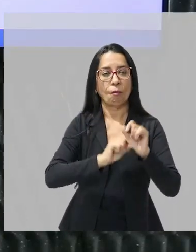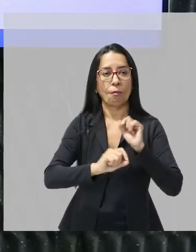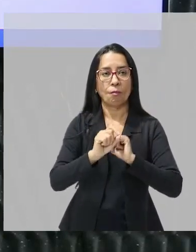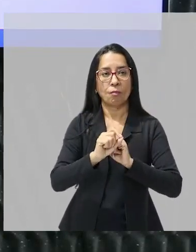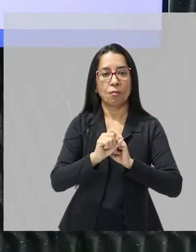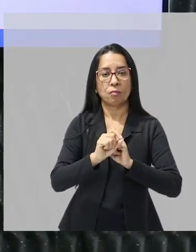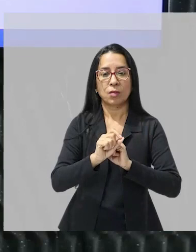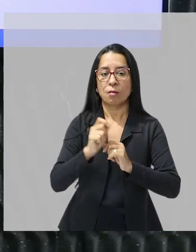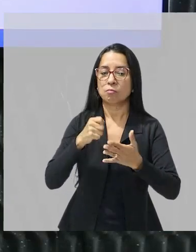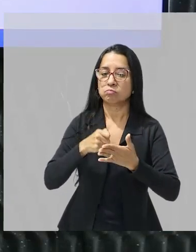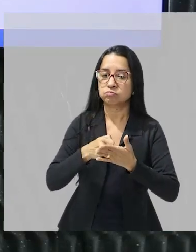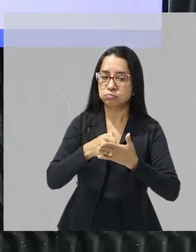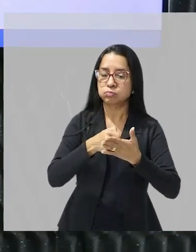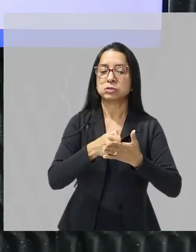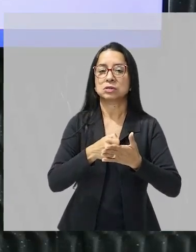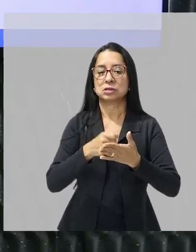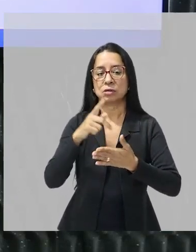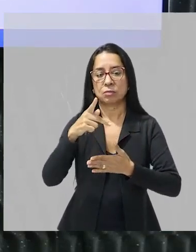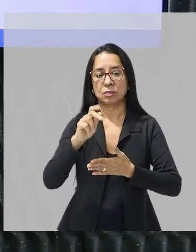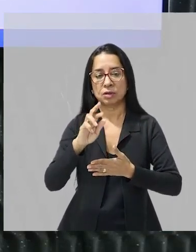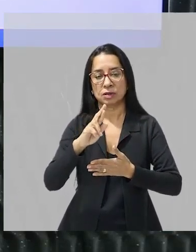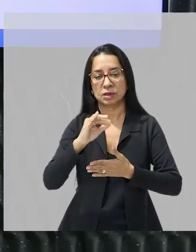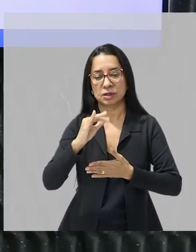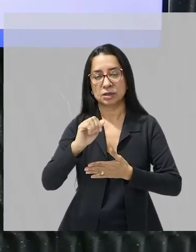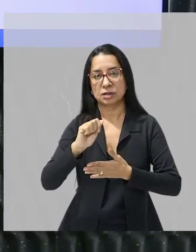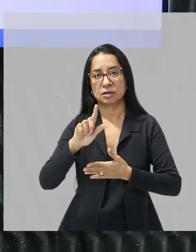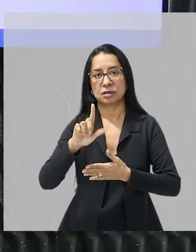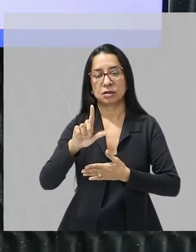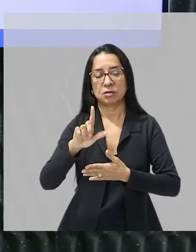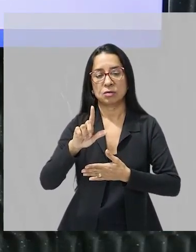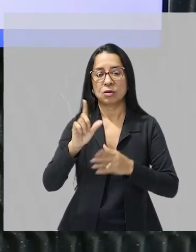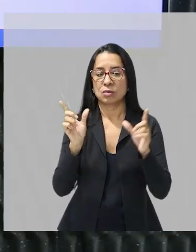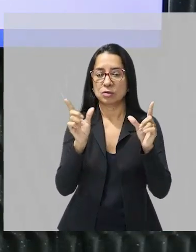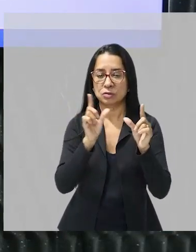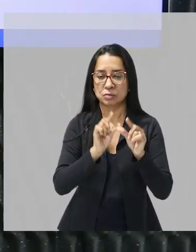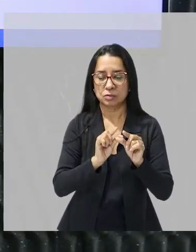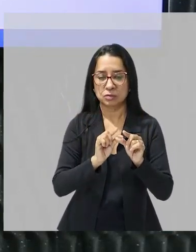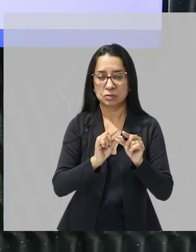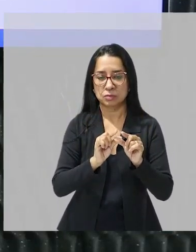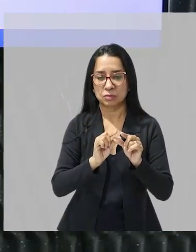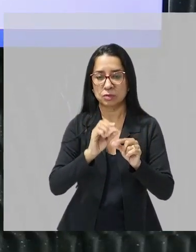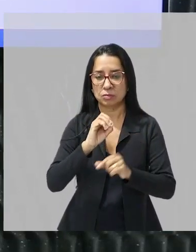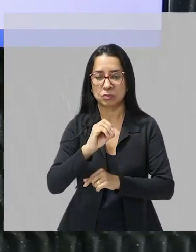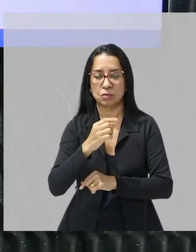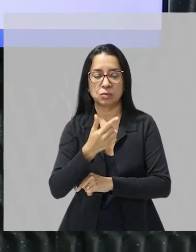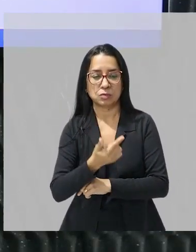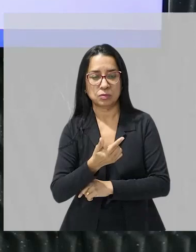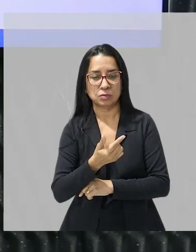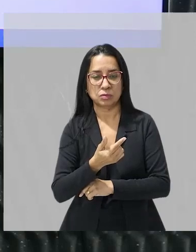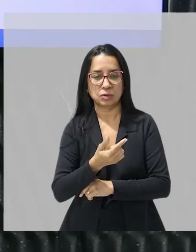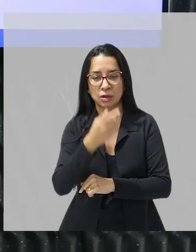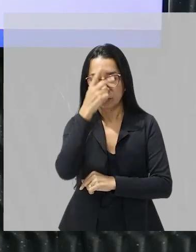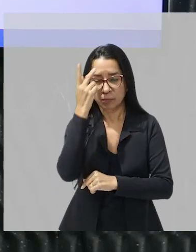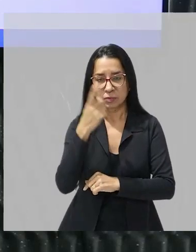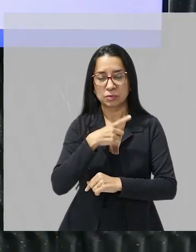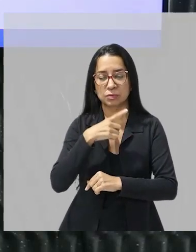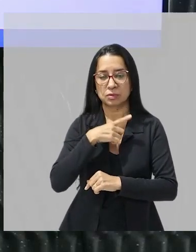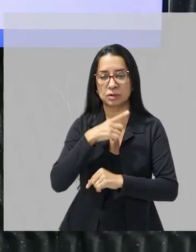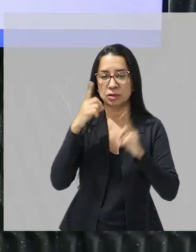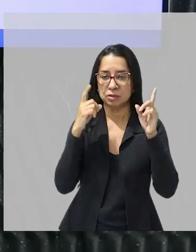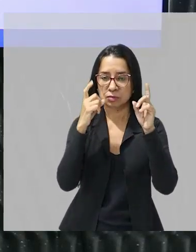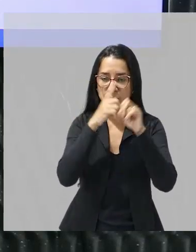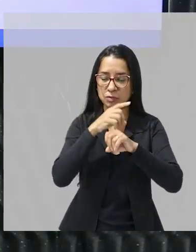a pressão parcial do oxigênio diminua. Consequentemente, o indivíduo ele vai ter dificuldade de absorver